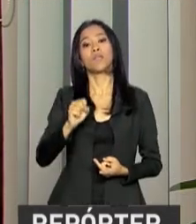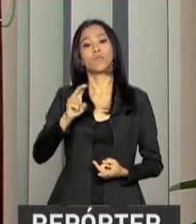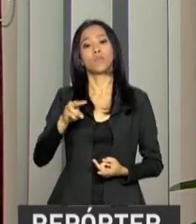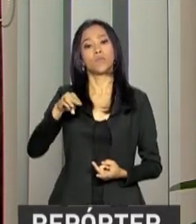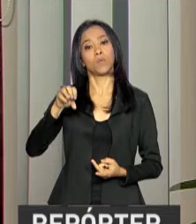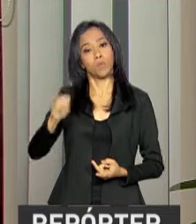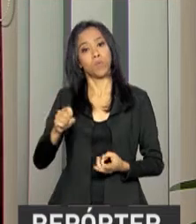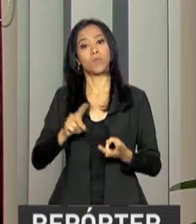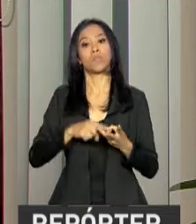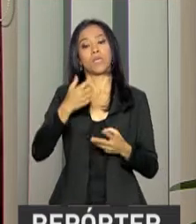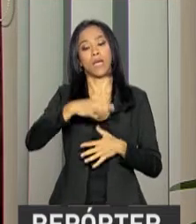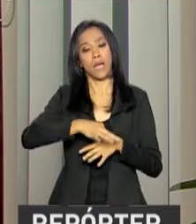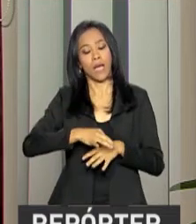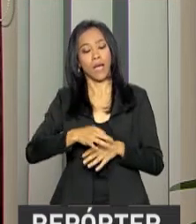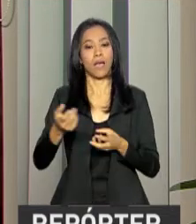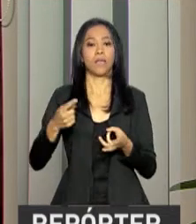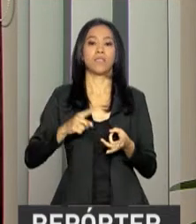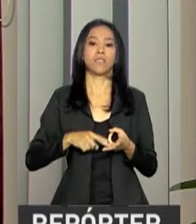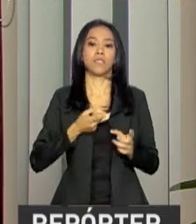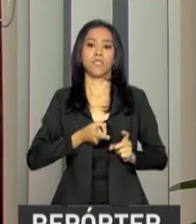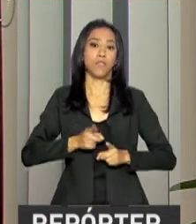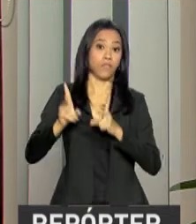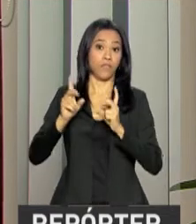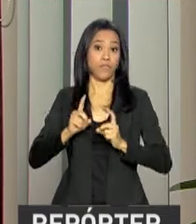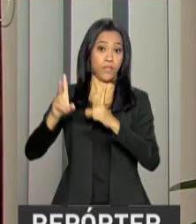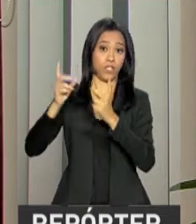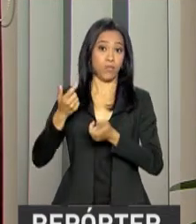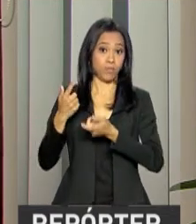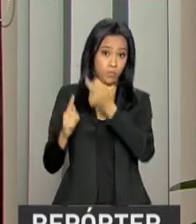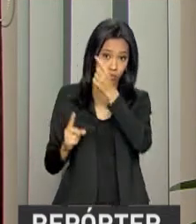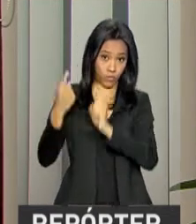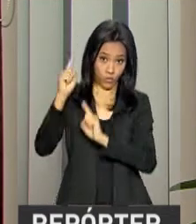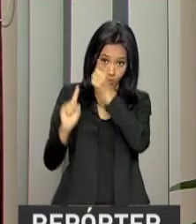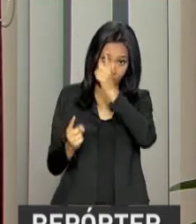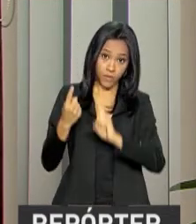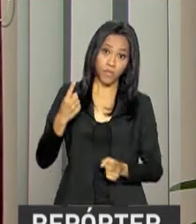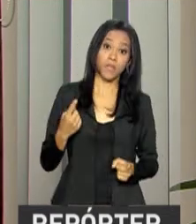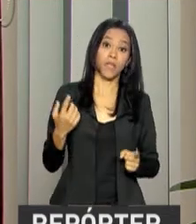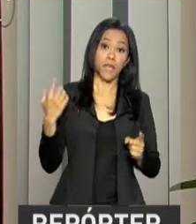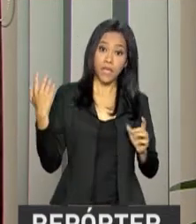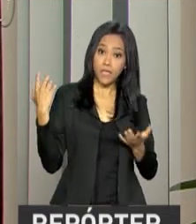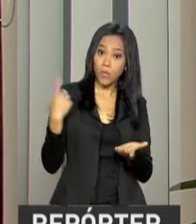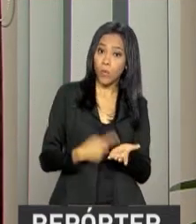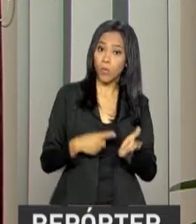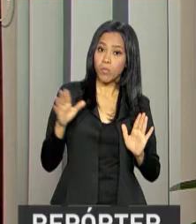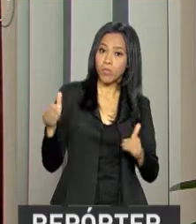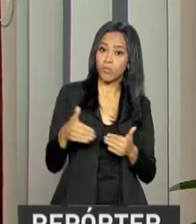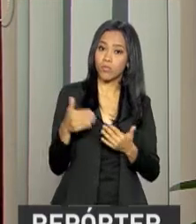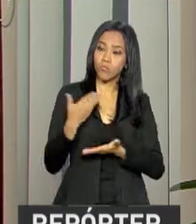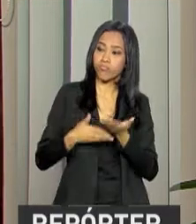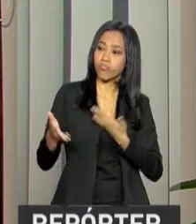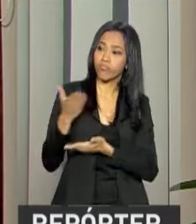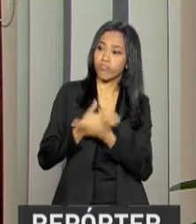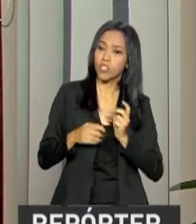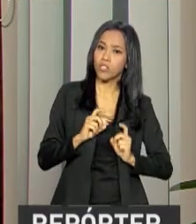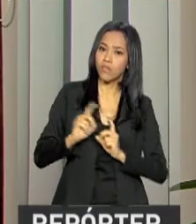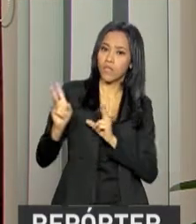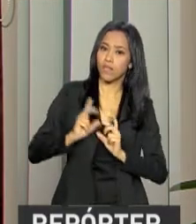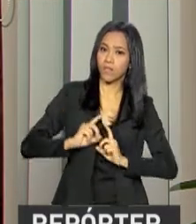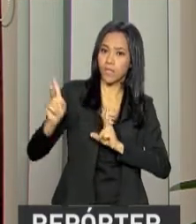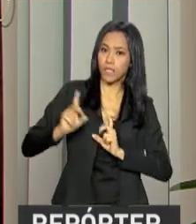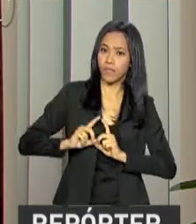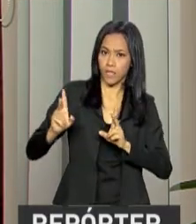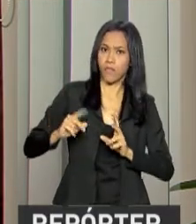exportador de carnes em geral é pro chile essa relação bilateral é comercial vem crescendo